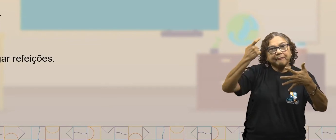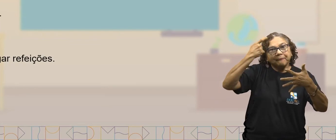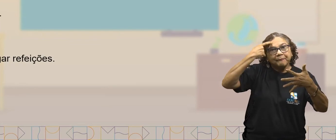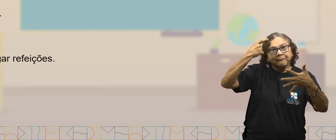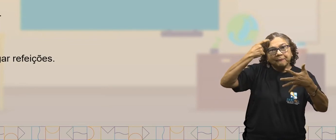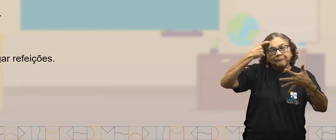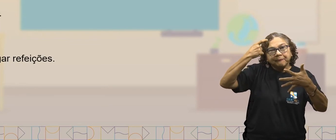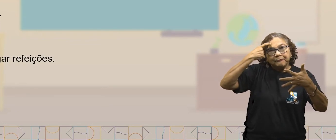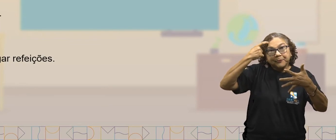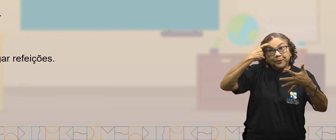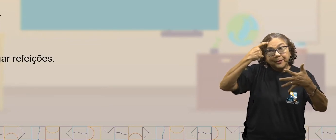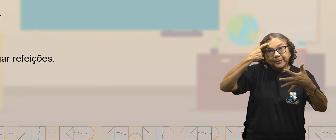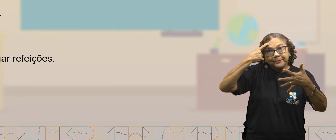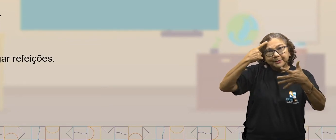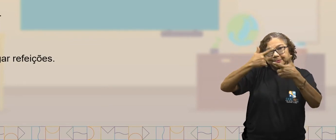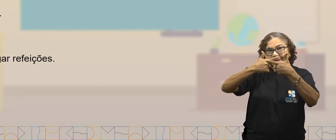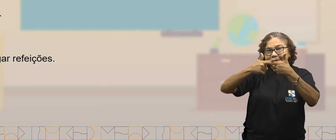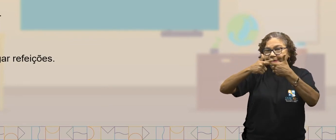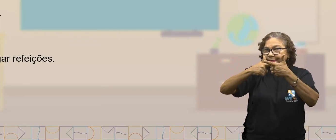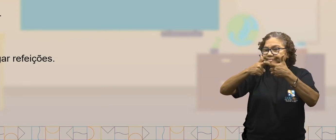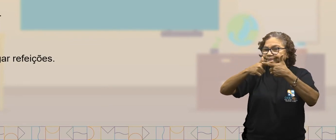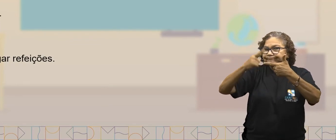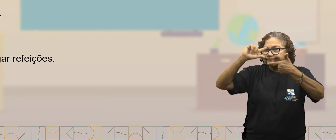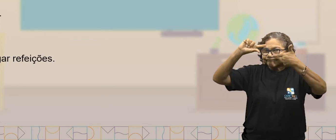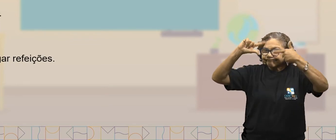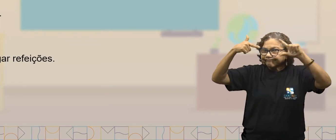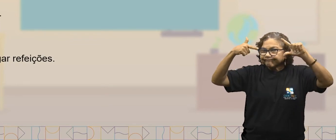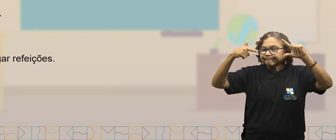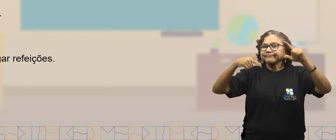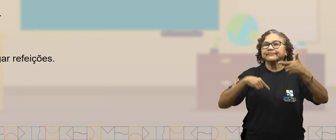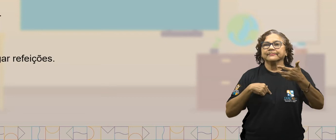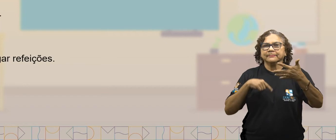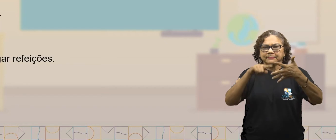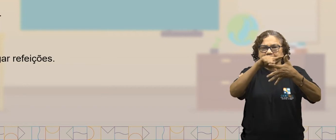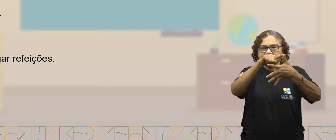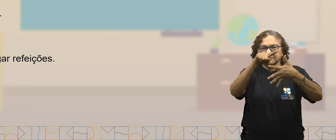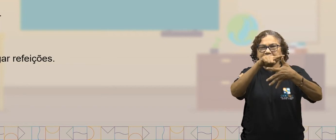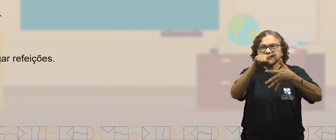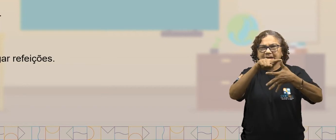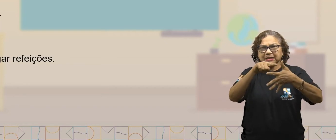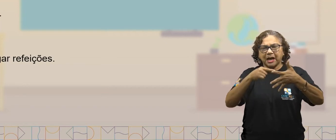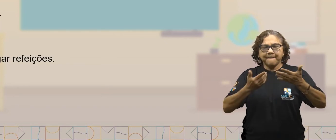se esses sintomas são verdadeiros ou falsos. Obsessão com